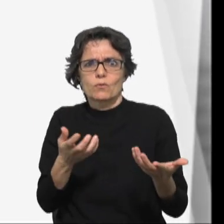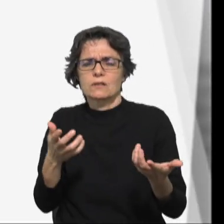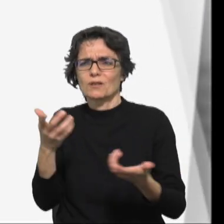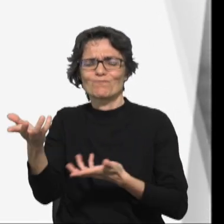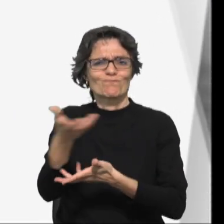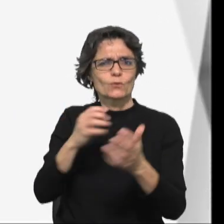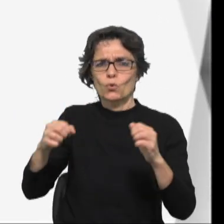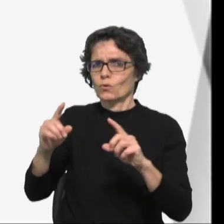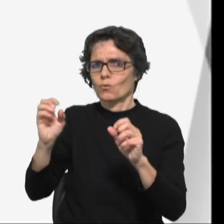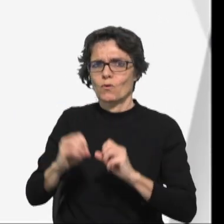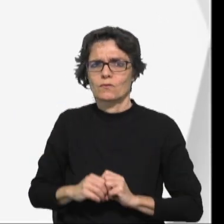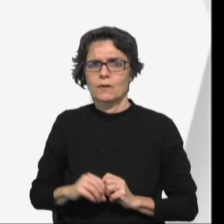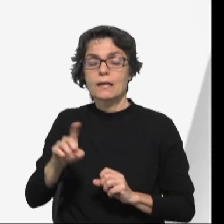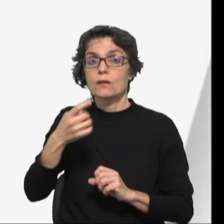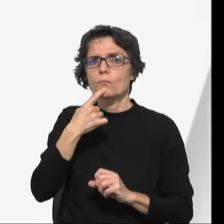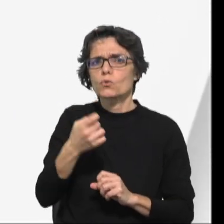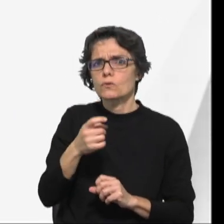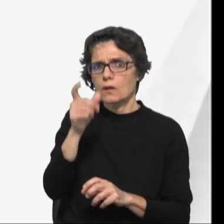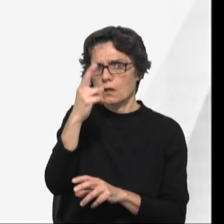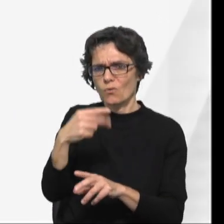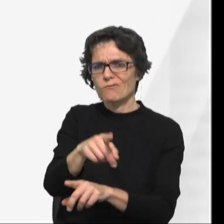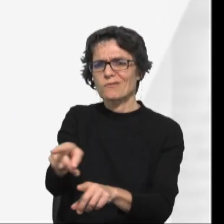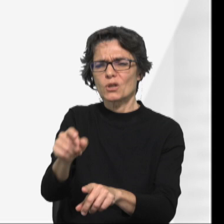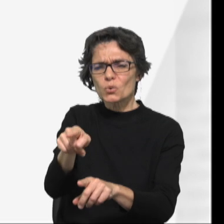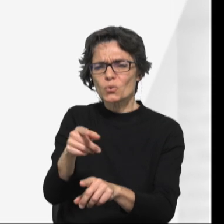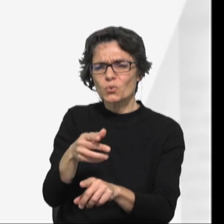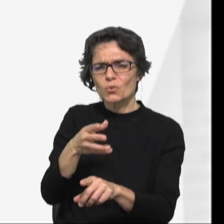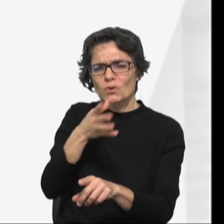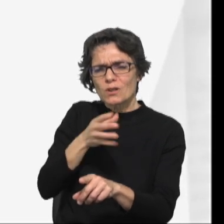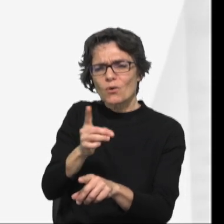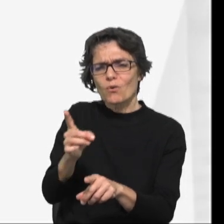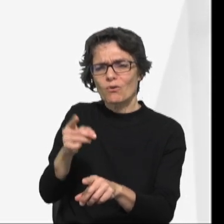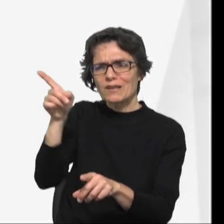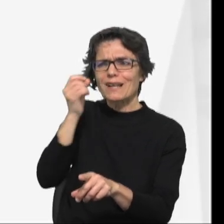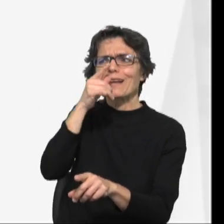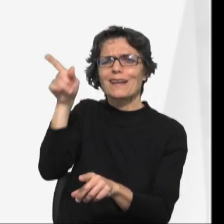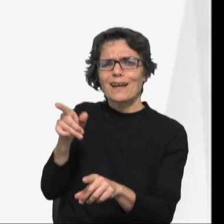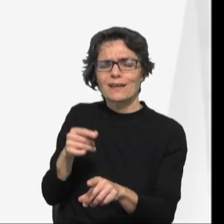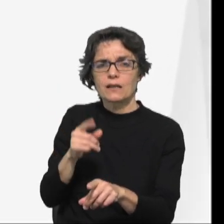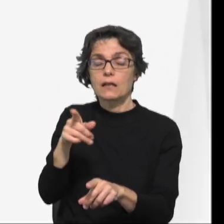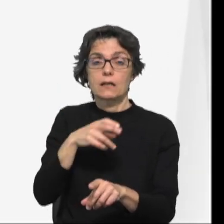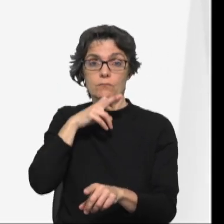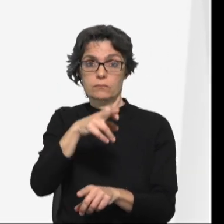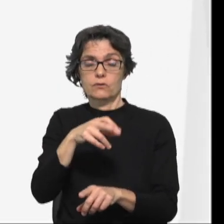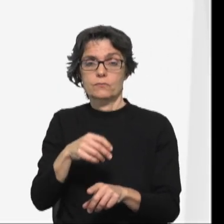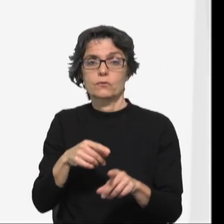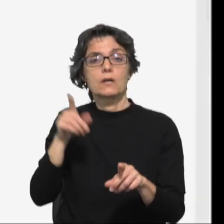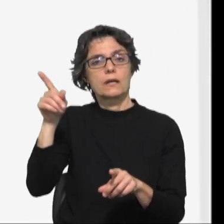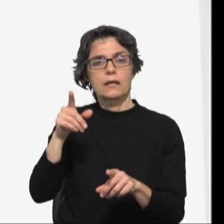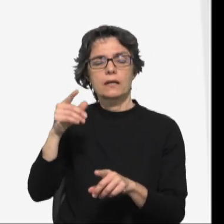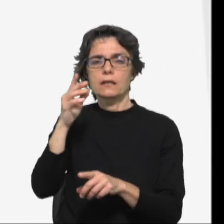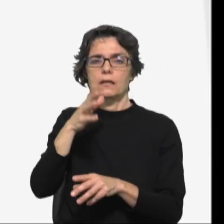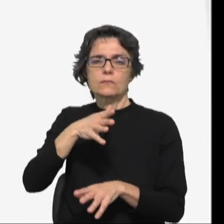eles. Perguntaram então novamente ao cego: tu que dizes daquele que te deu a vista? O homem respondeu: é um